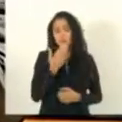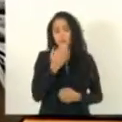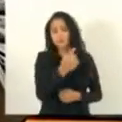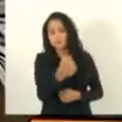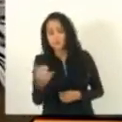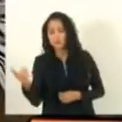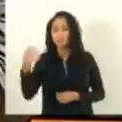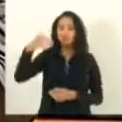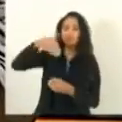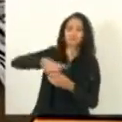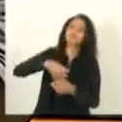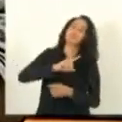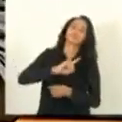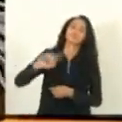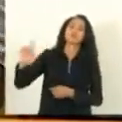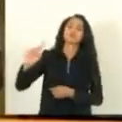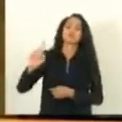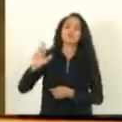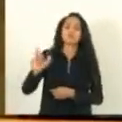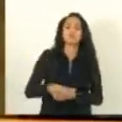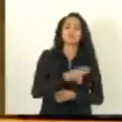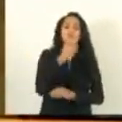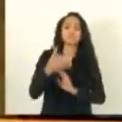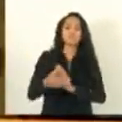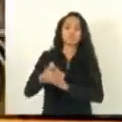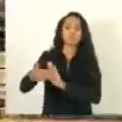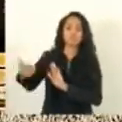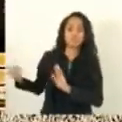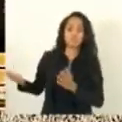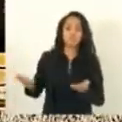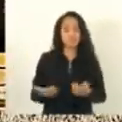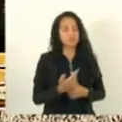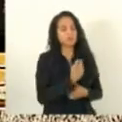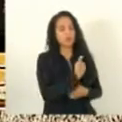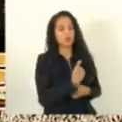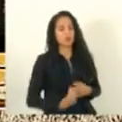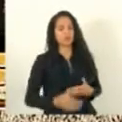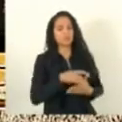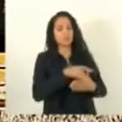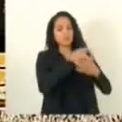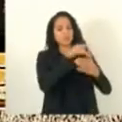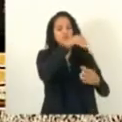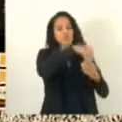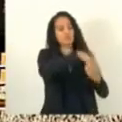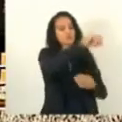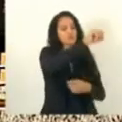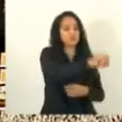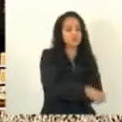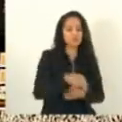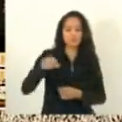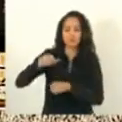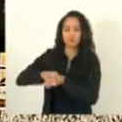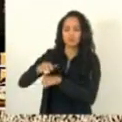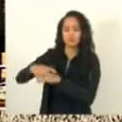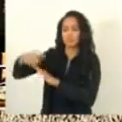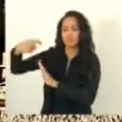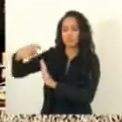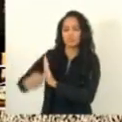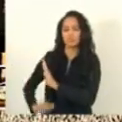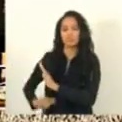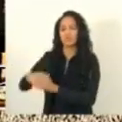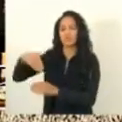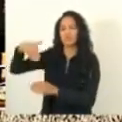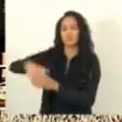não, para que derrubemos o veto do governo. Líder do governo encaminha voto sim, autor da matéria encaminha voto não. Terminada